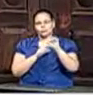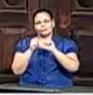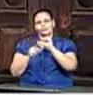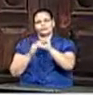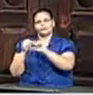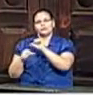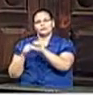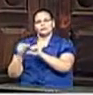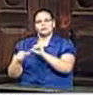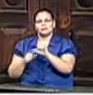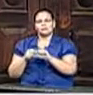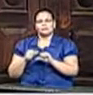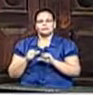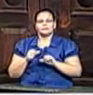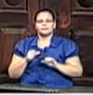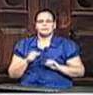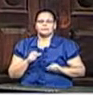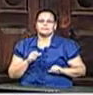modificar.